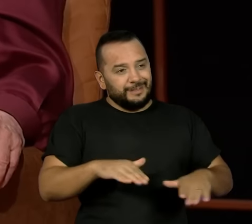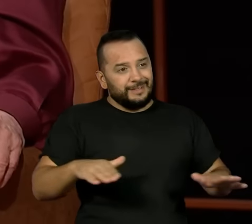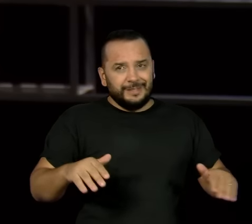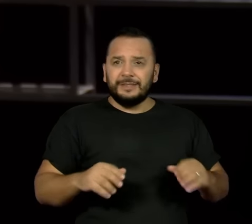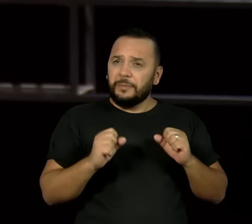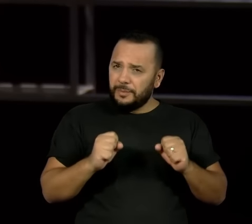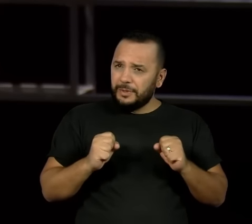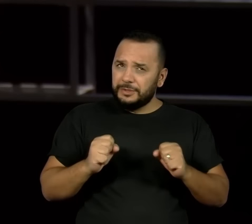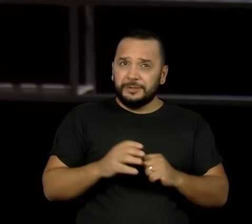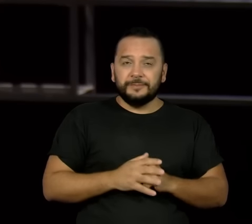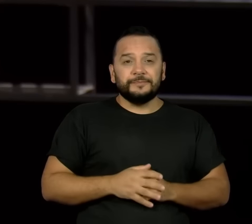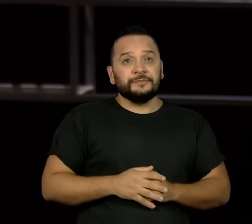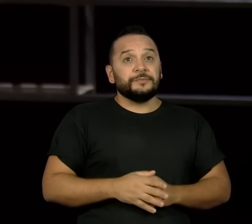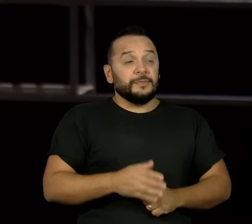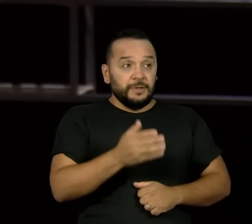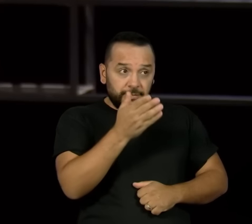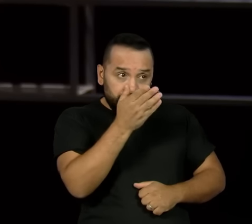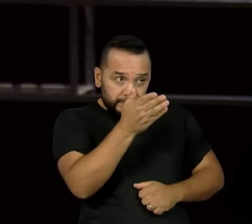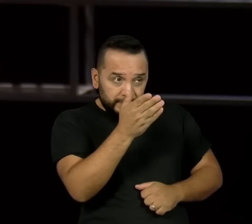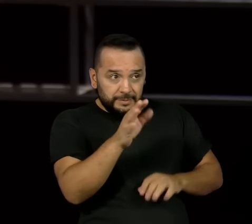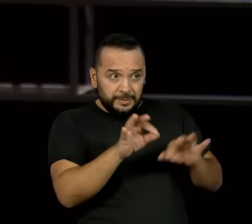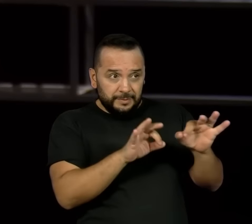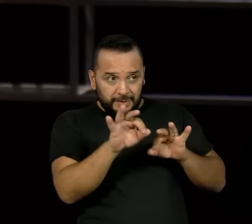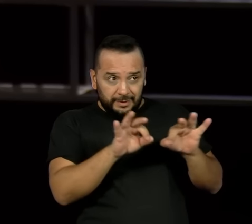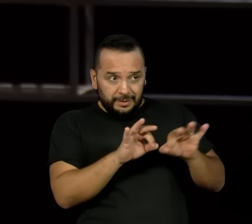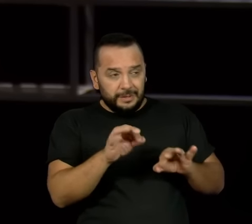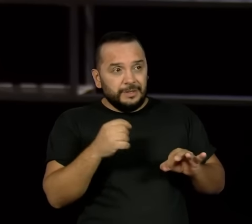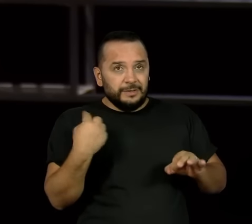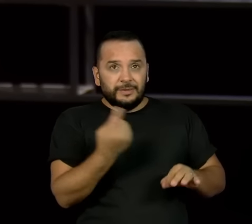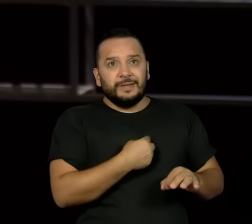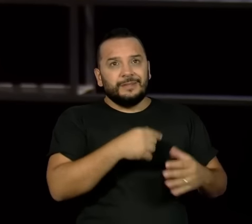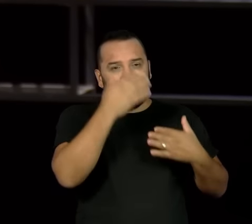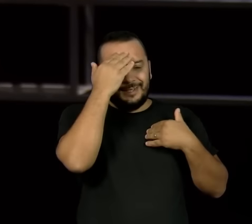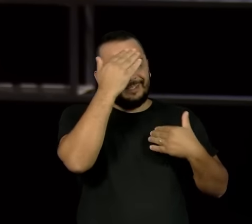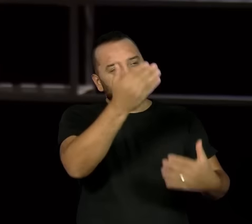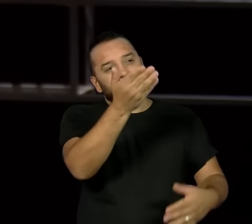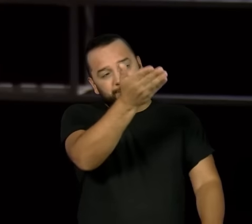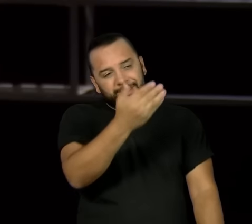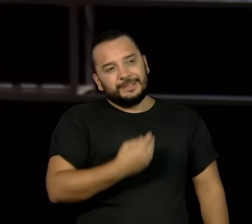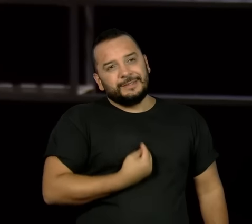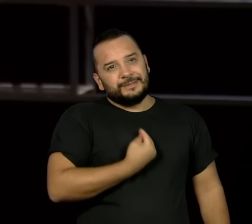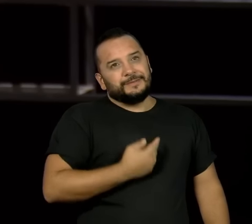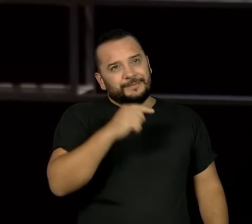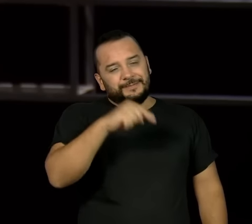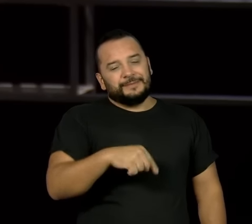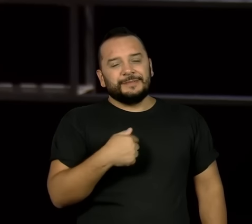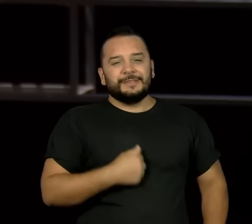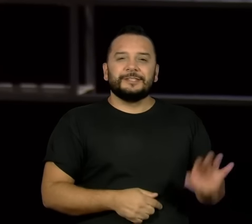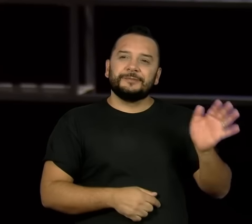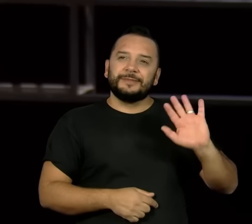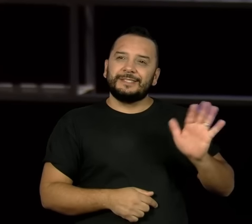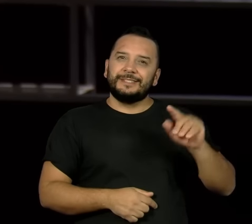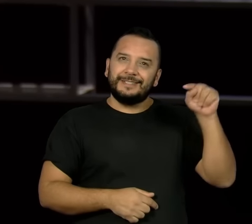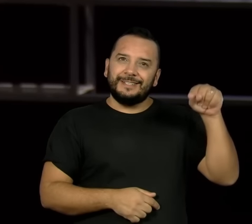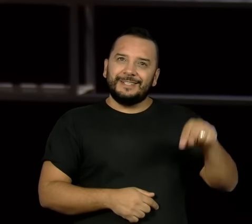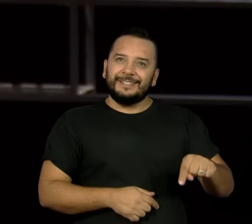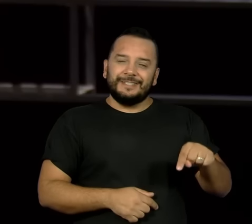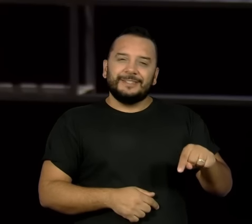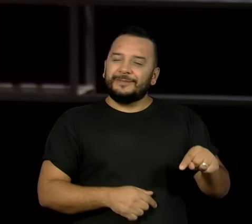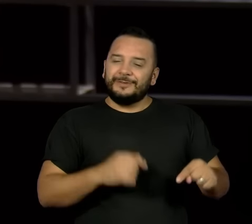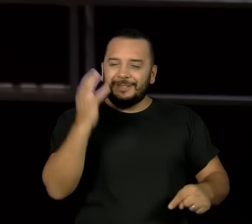Claro! Então, enquanto você se prepara, a gente vai agradecendo a sua presença e se despedindo aqui.